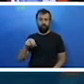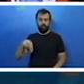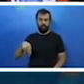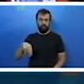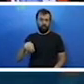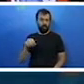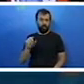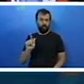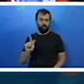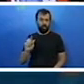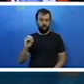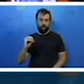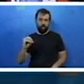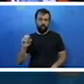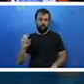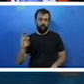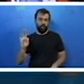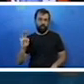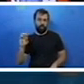tá?